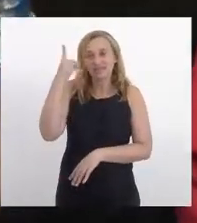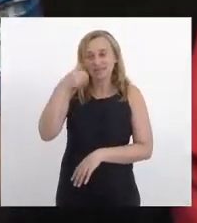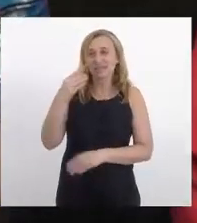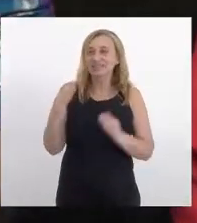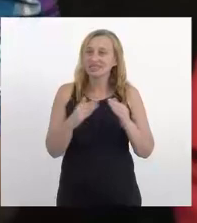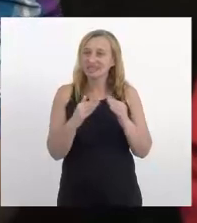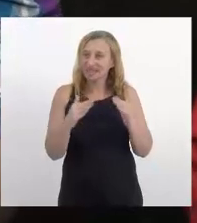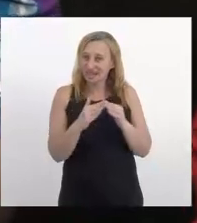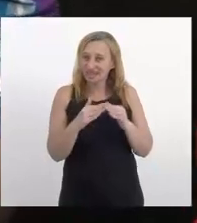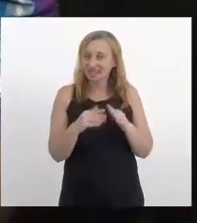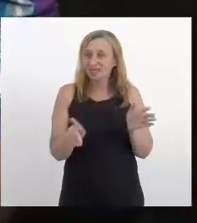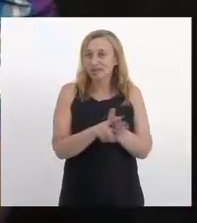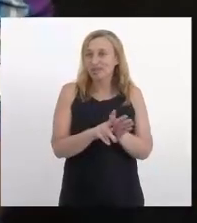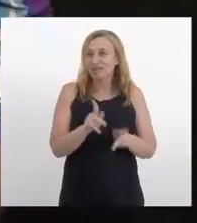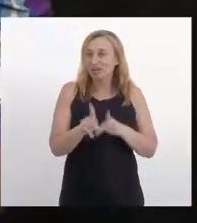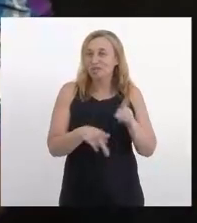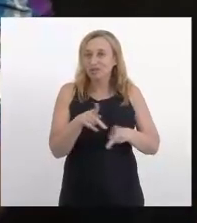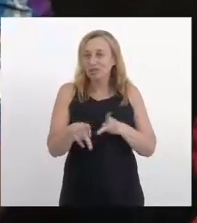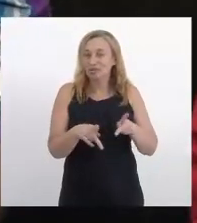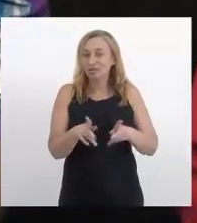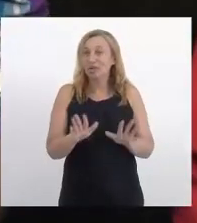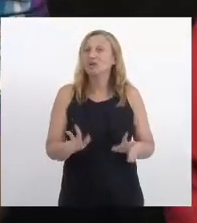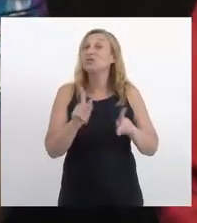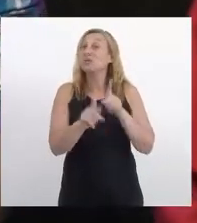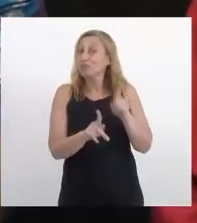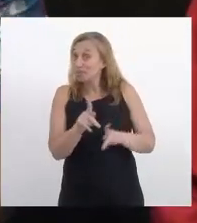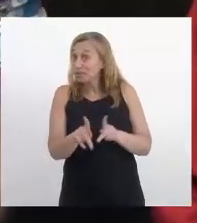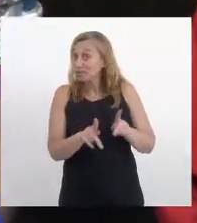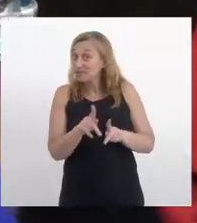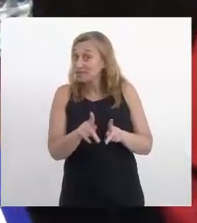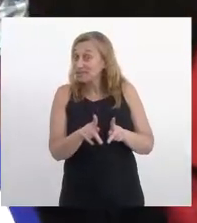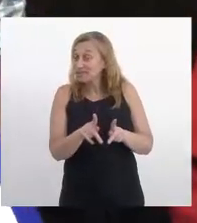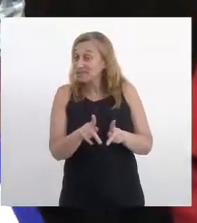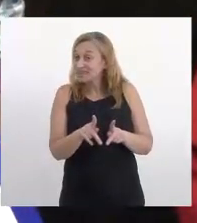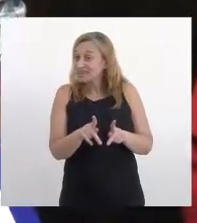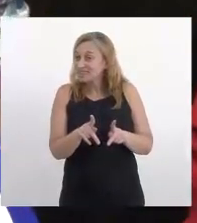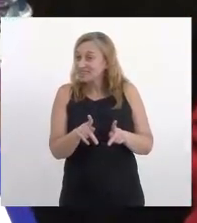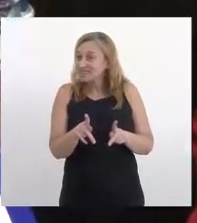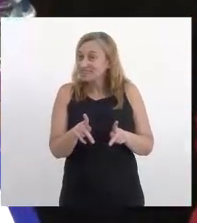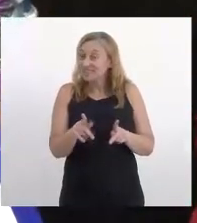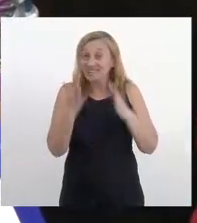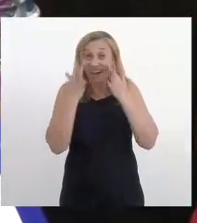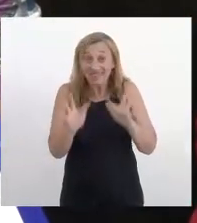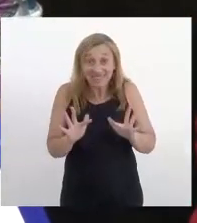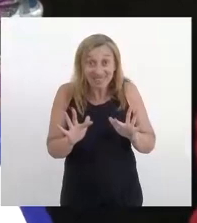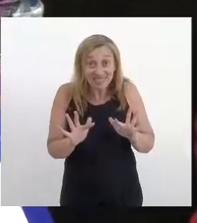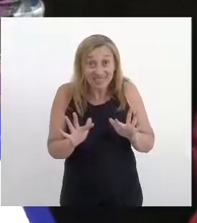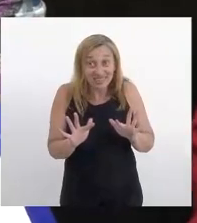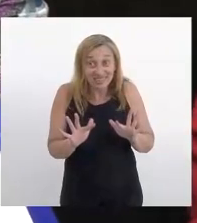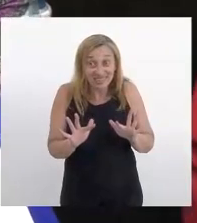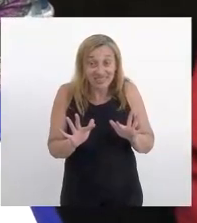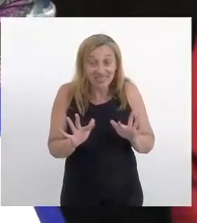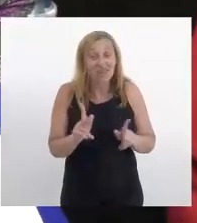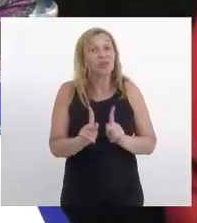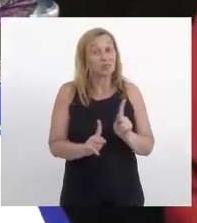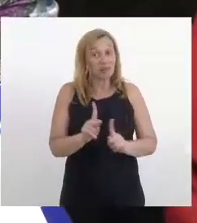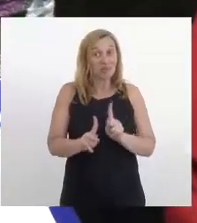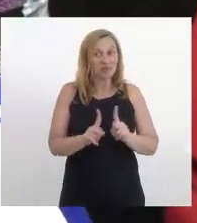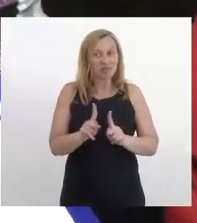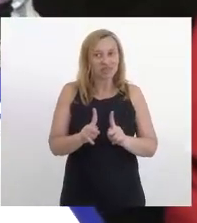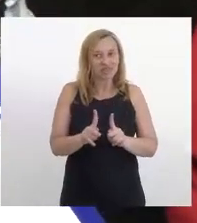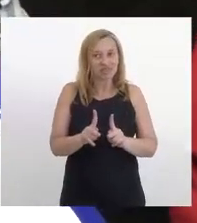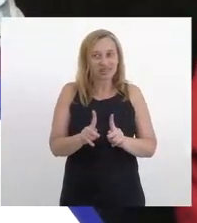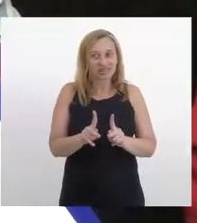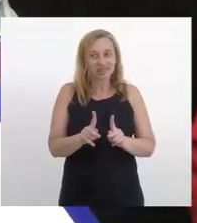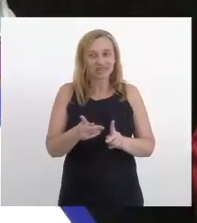essa casa que é do povo. E o povo está atento. O povo